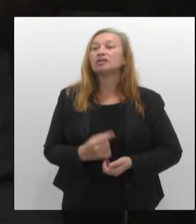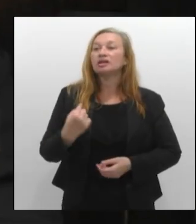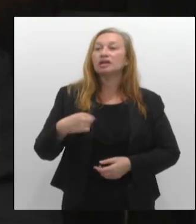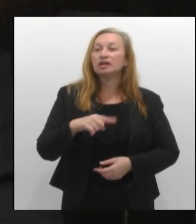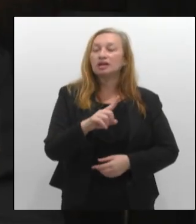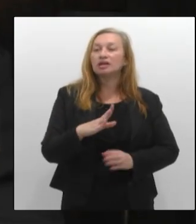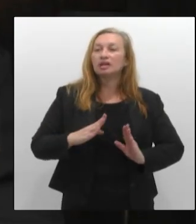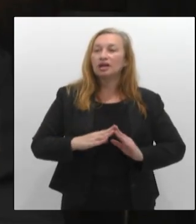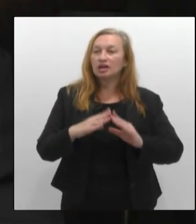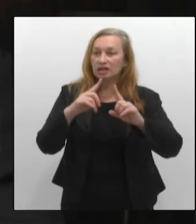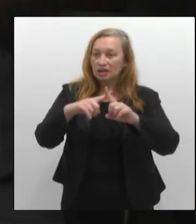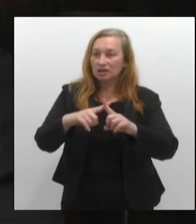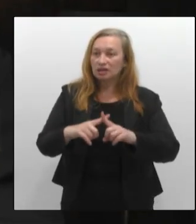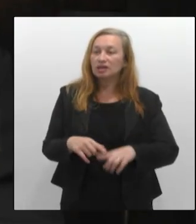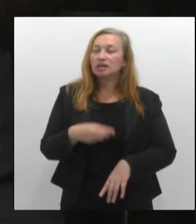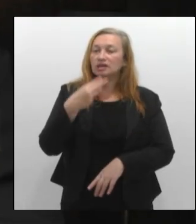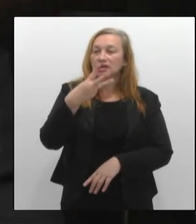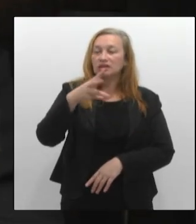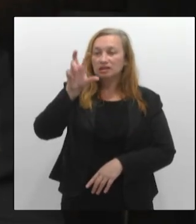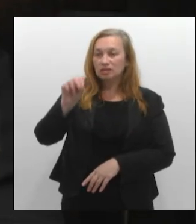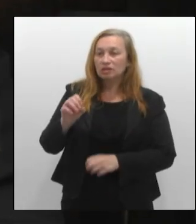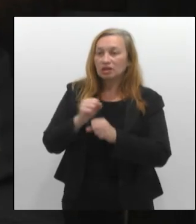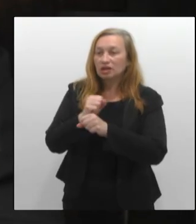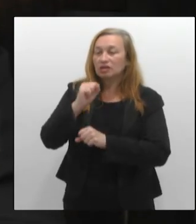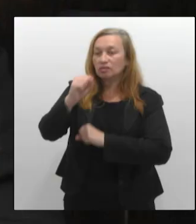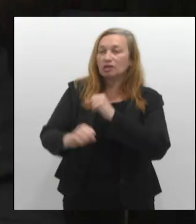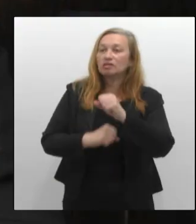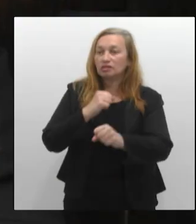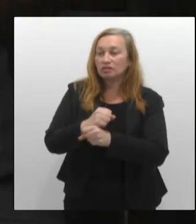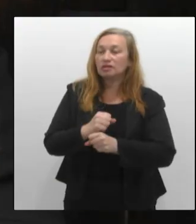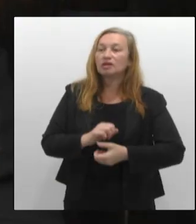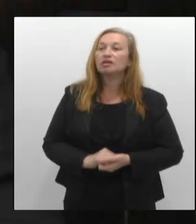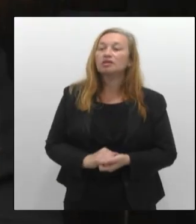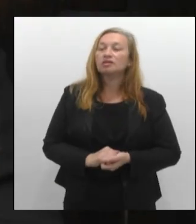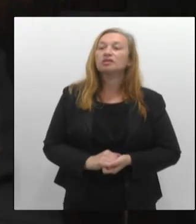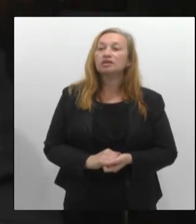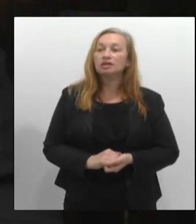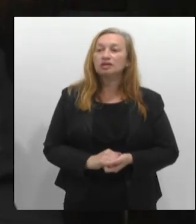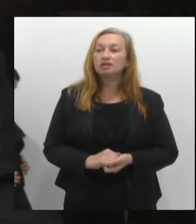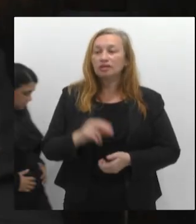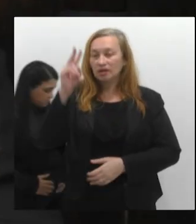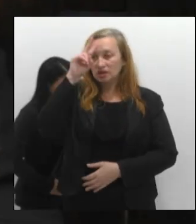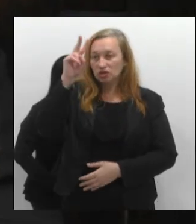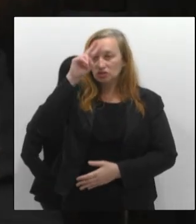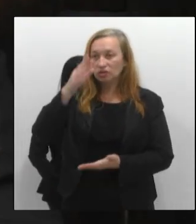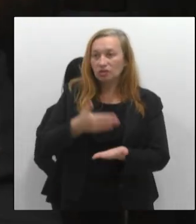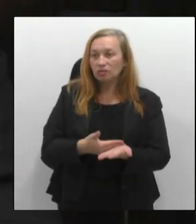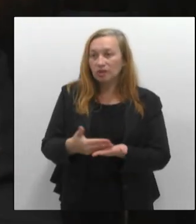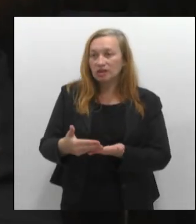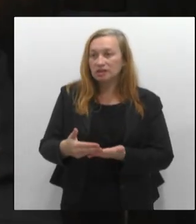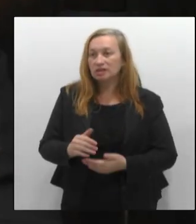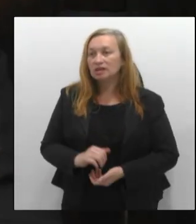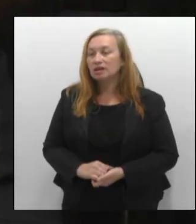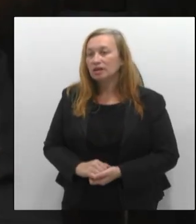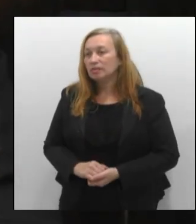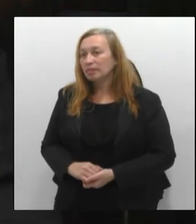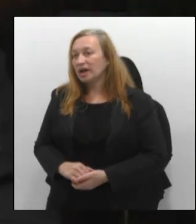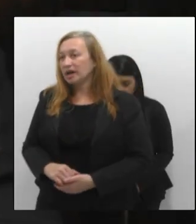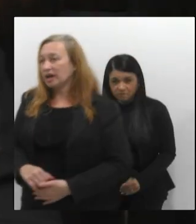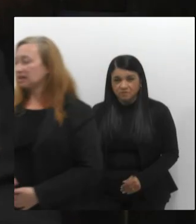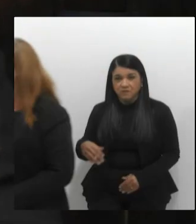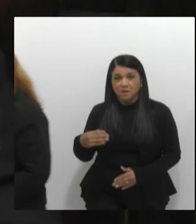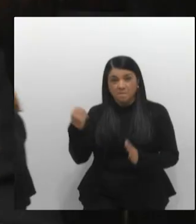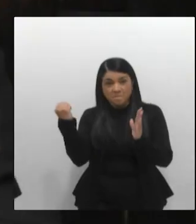Vamos completar 350 anos no ano que vem. Começa um momento novo na história, marcado pela presença de